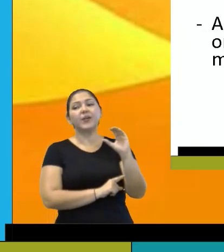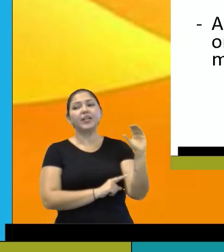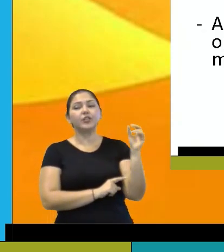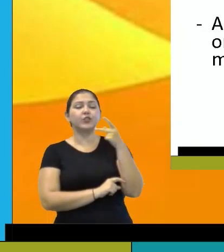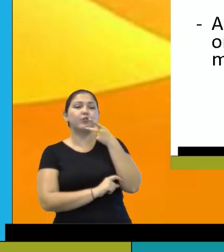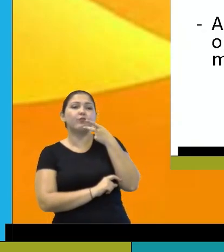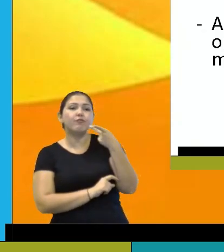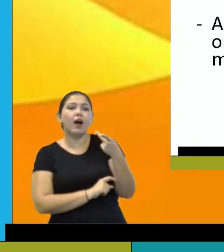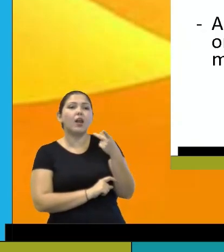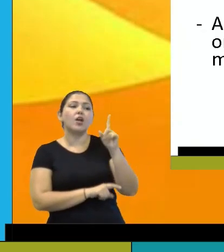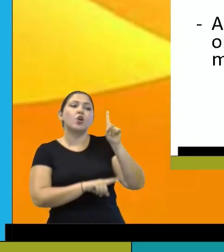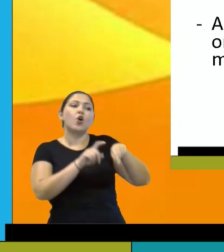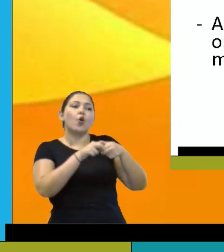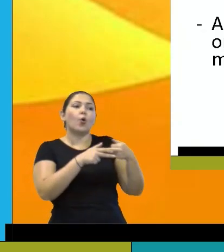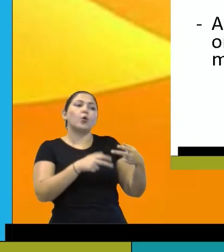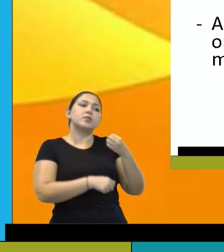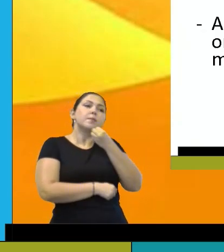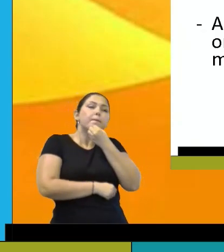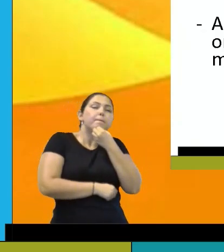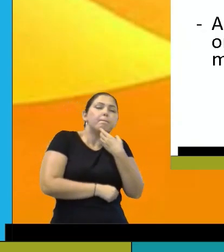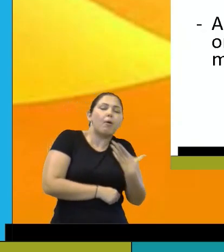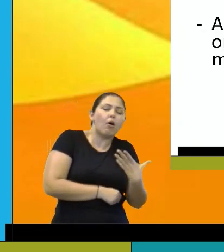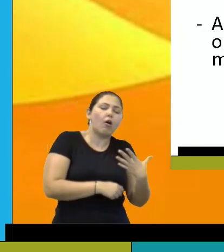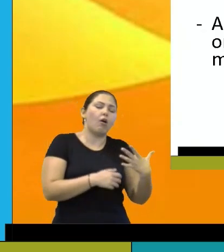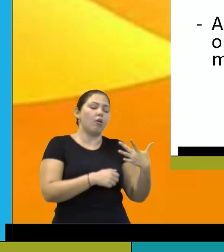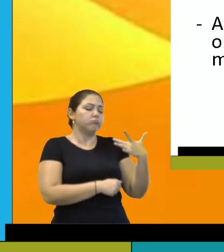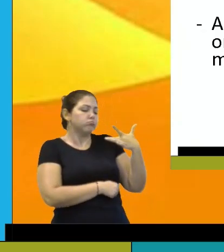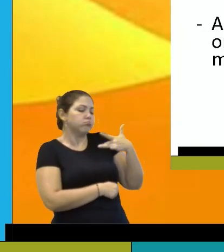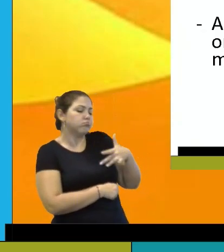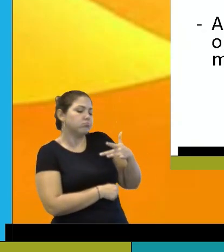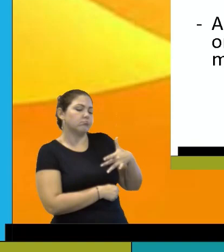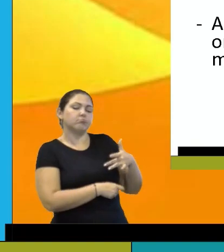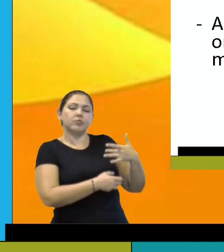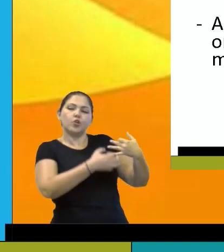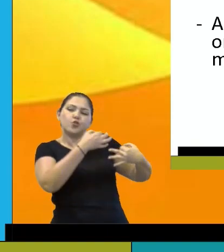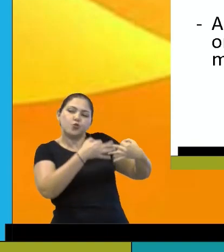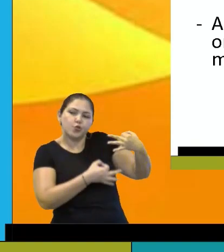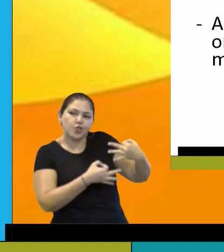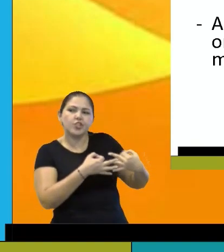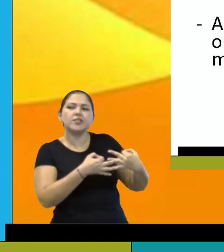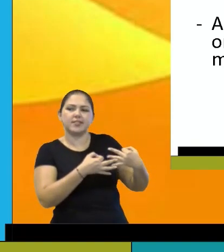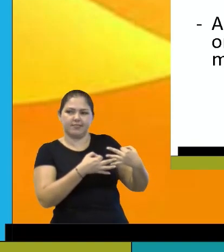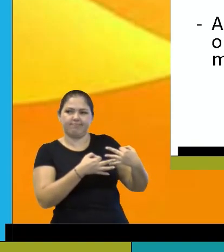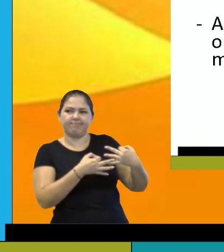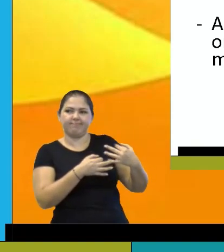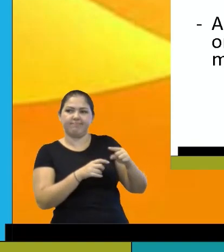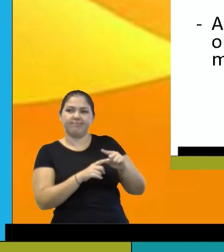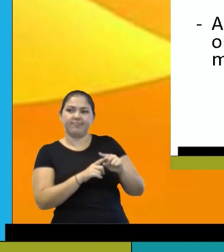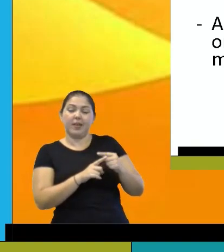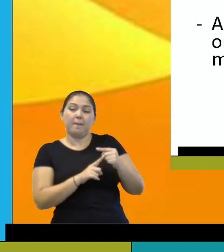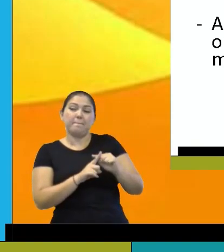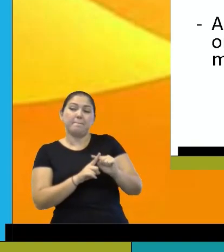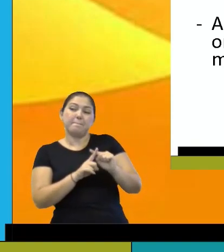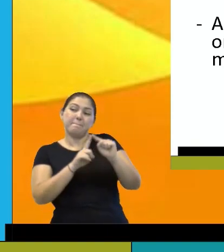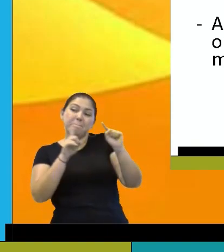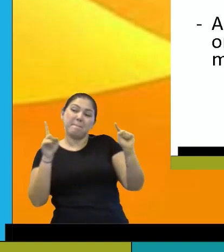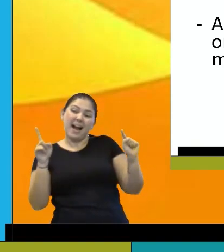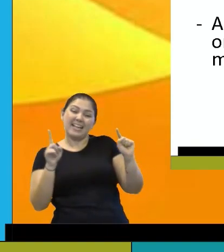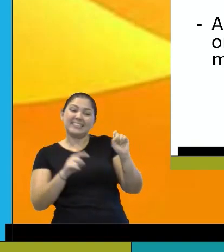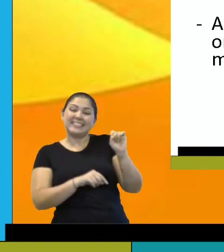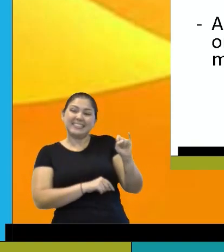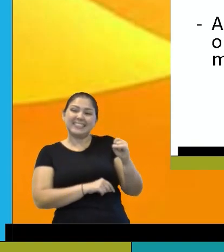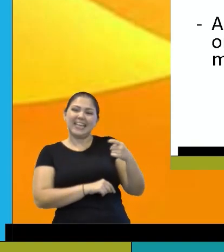justiça. Porém, se o bom governante quiser governar com base na moral